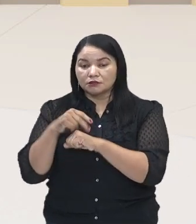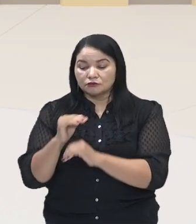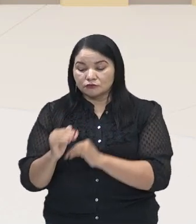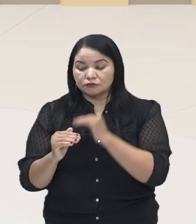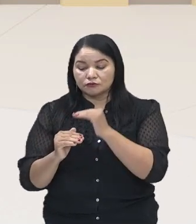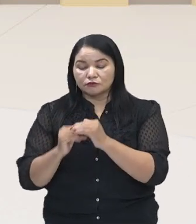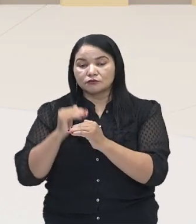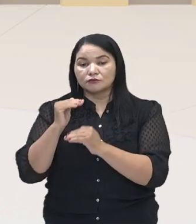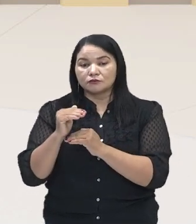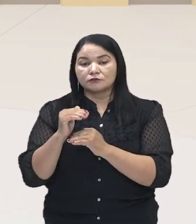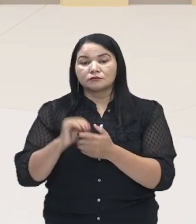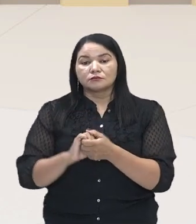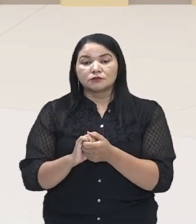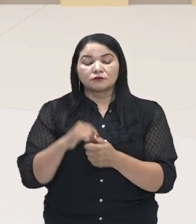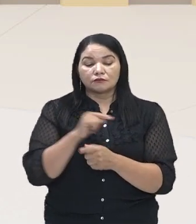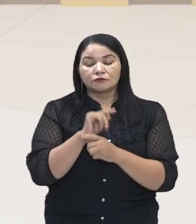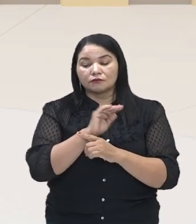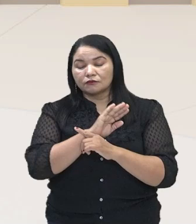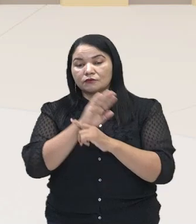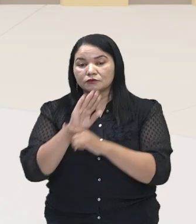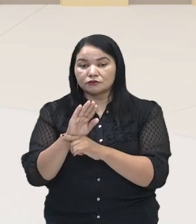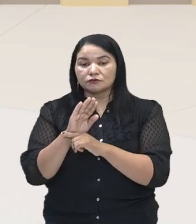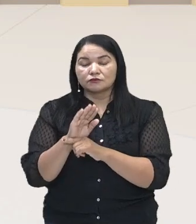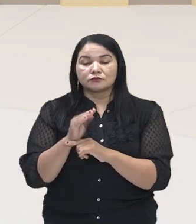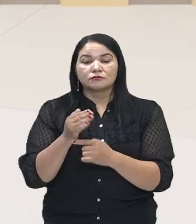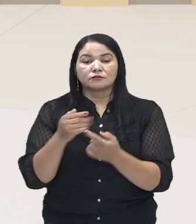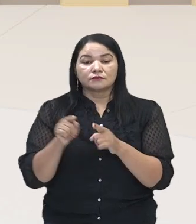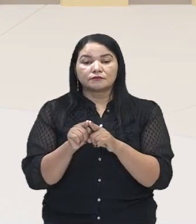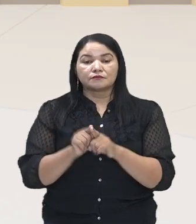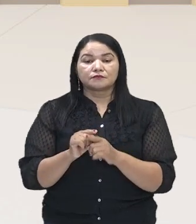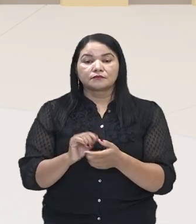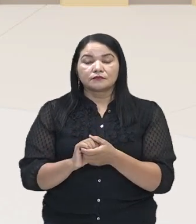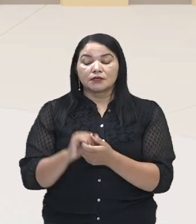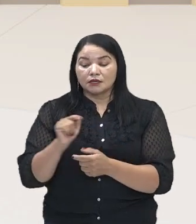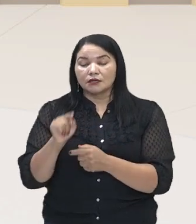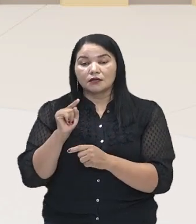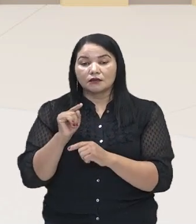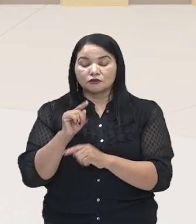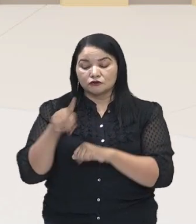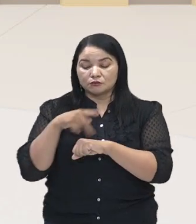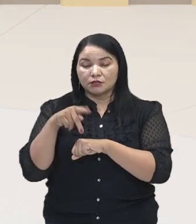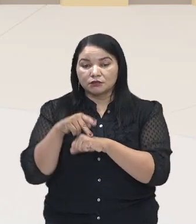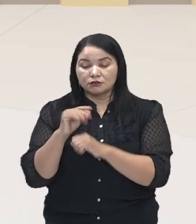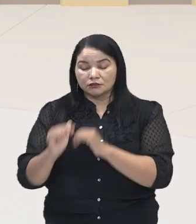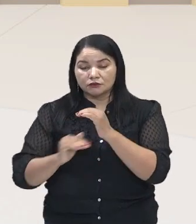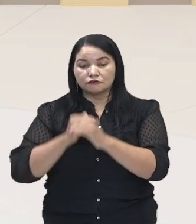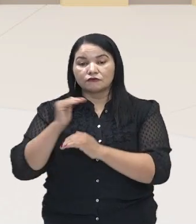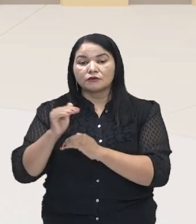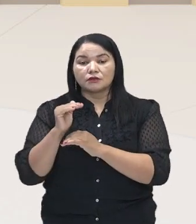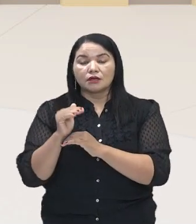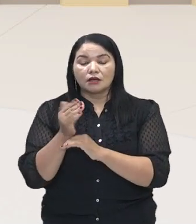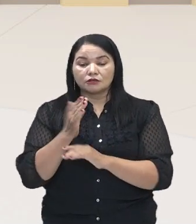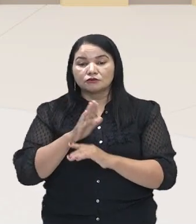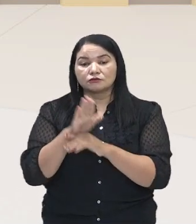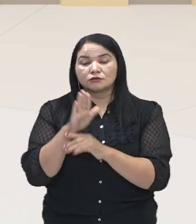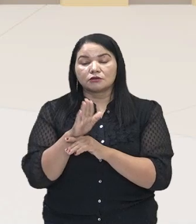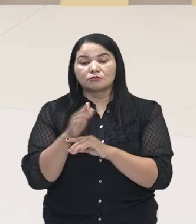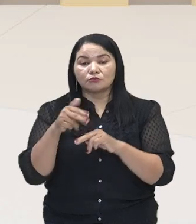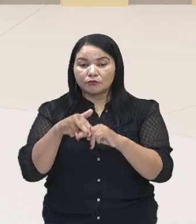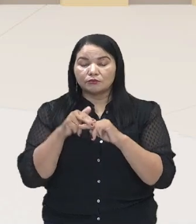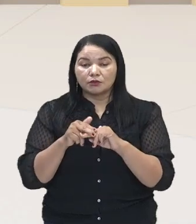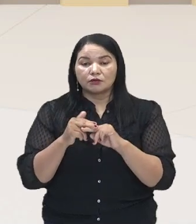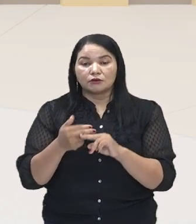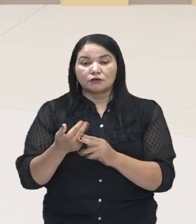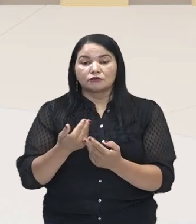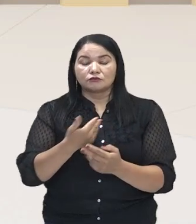desenvolvidos ajudando os países em desenvolvimento, os países em desenvolvimento ajudando a partir do poder público